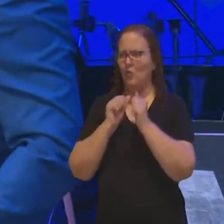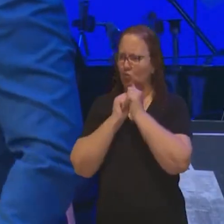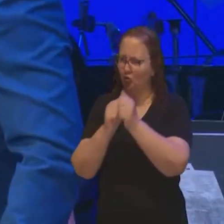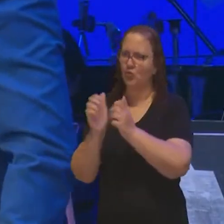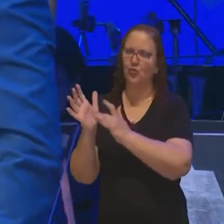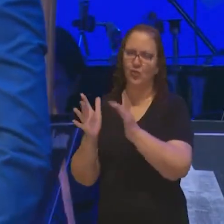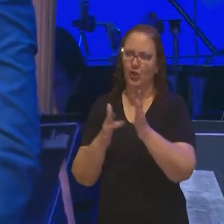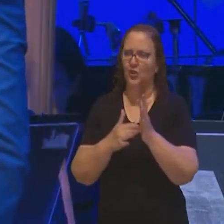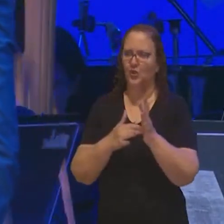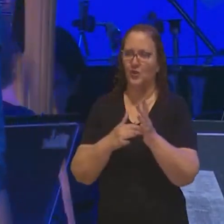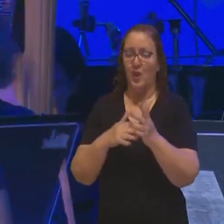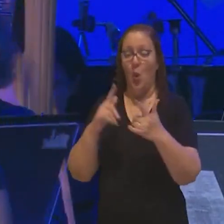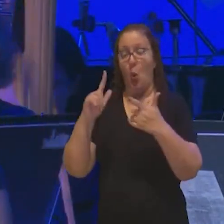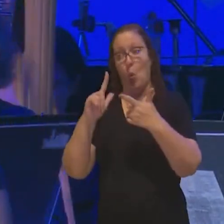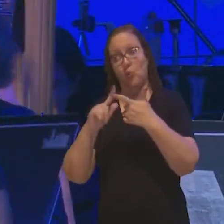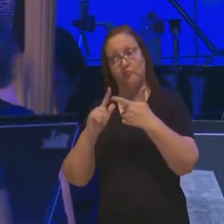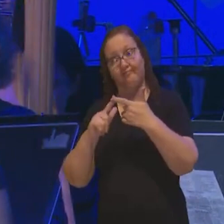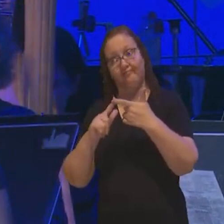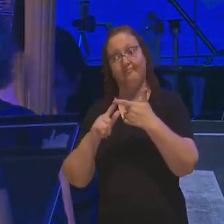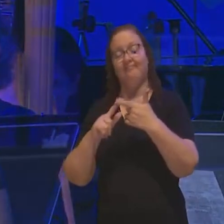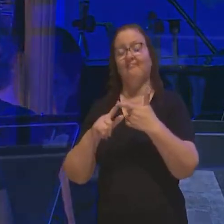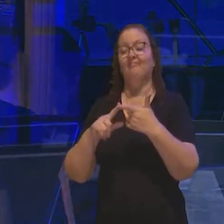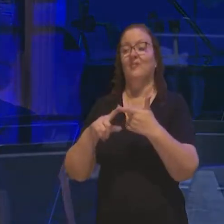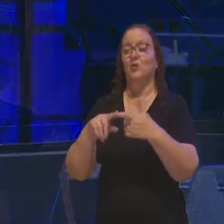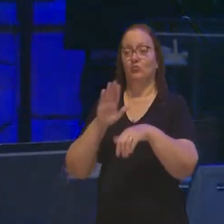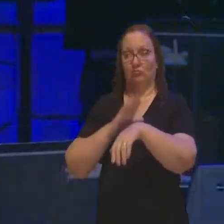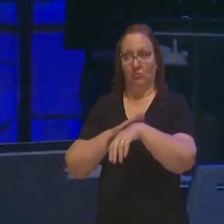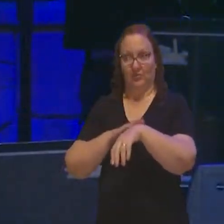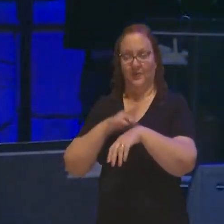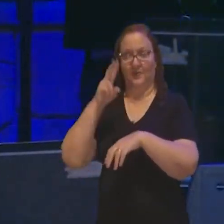E aí vem o segundo momento dessa história.